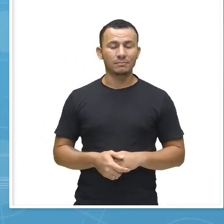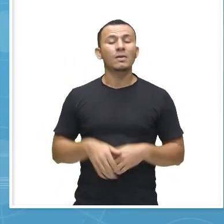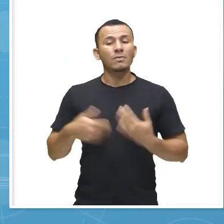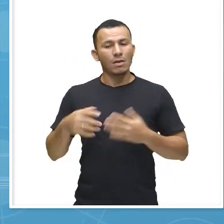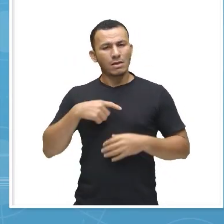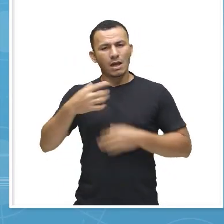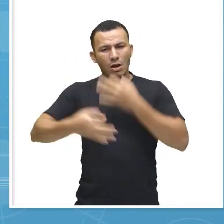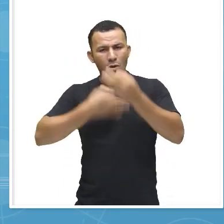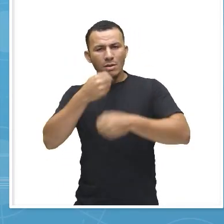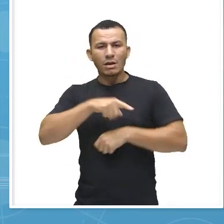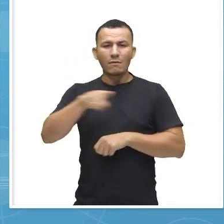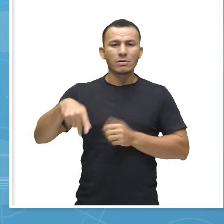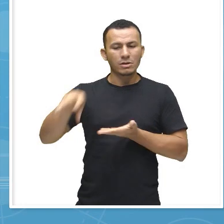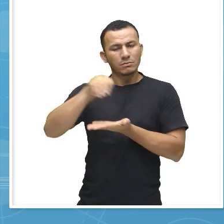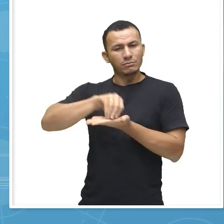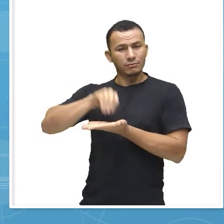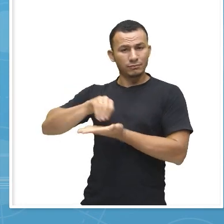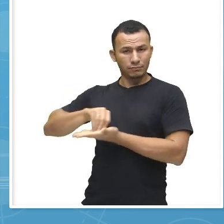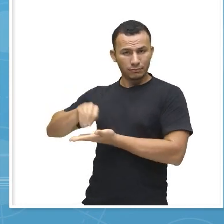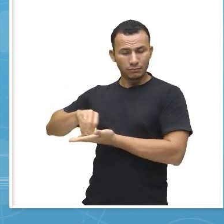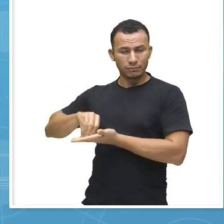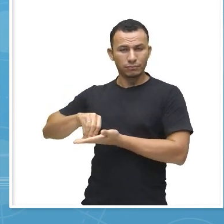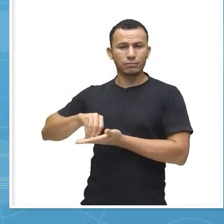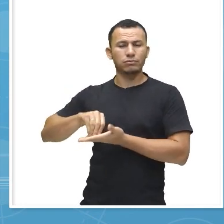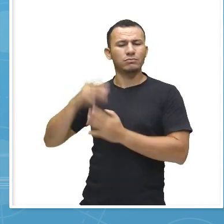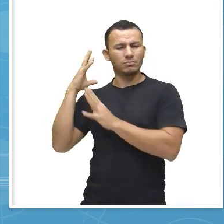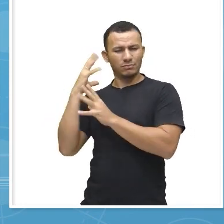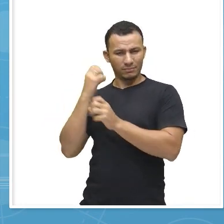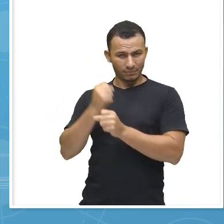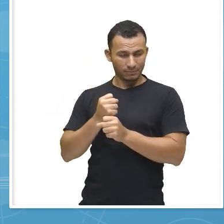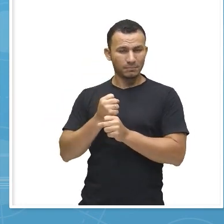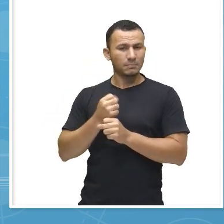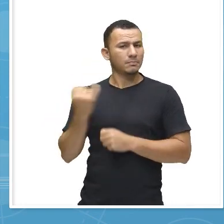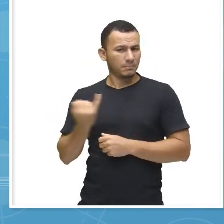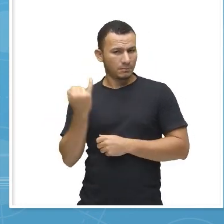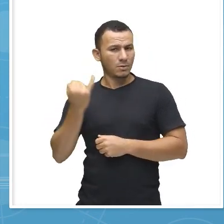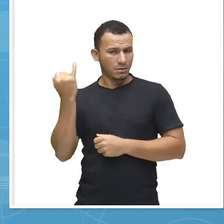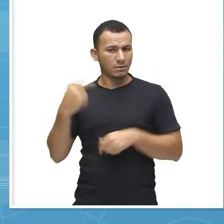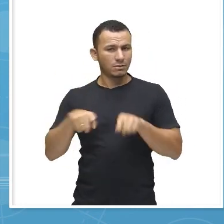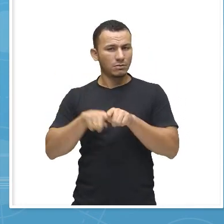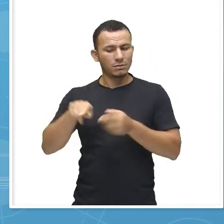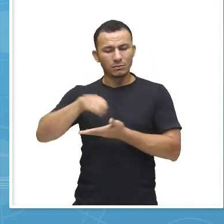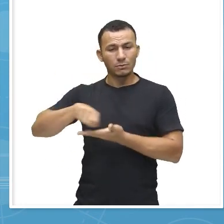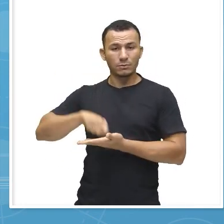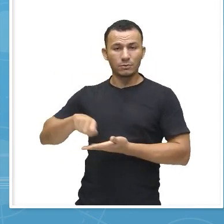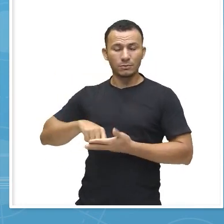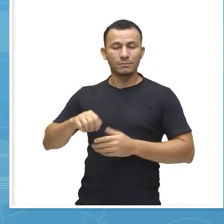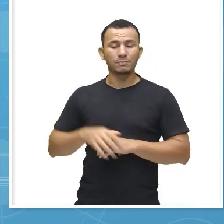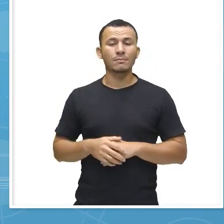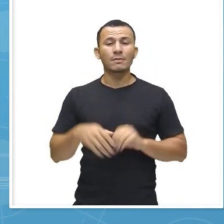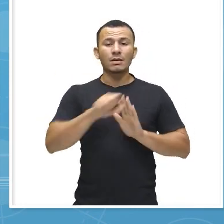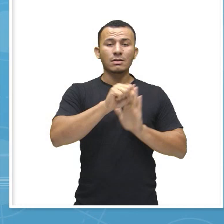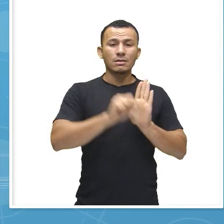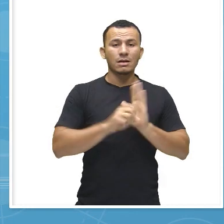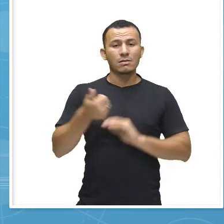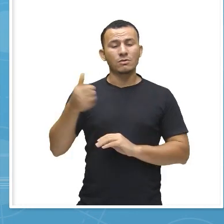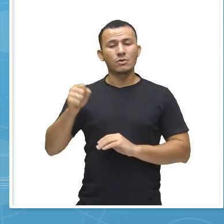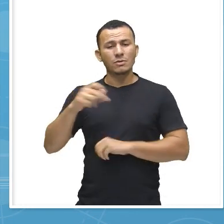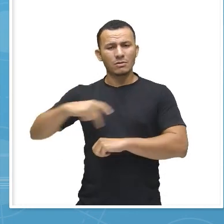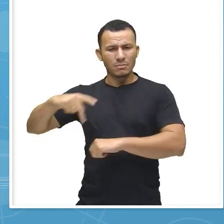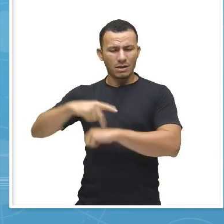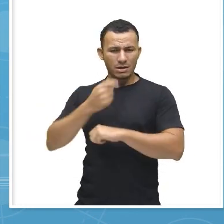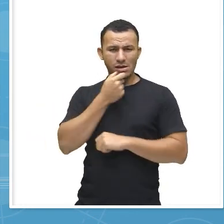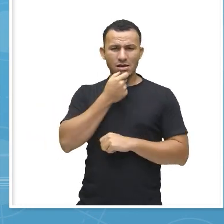possam anotar também aí, para aquela revisão, que é sempre importante, no século XVIII, a Inglaterra tinha